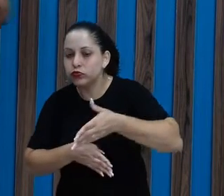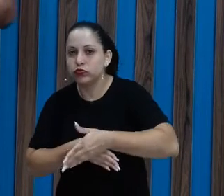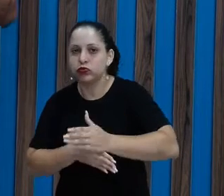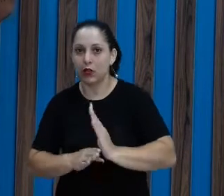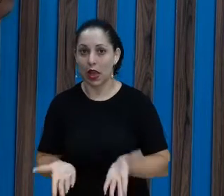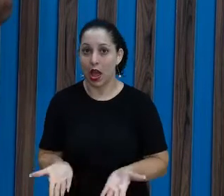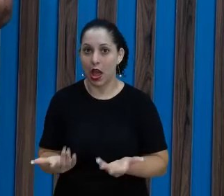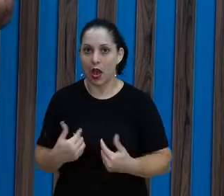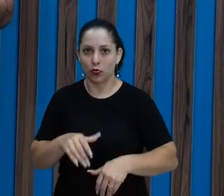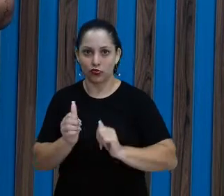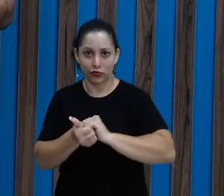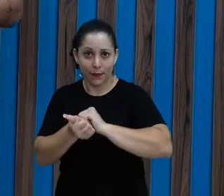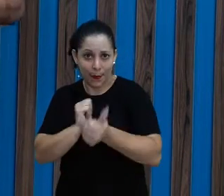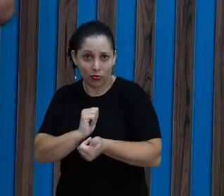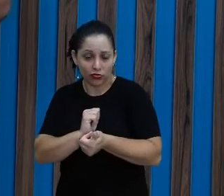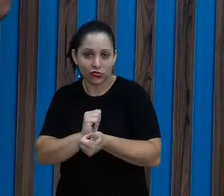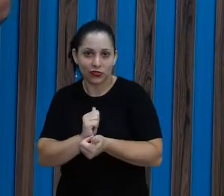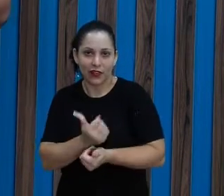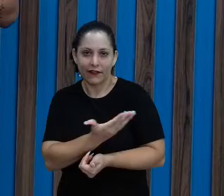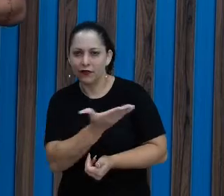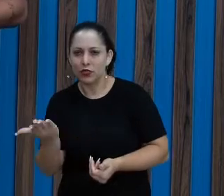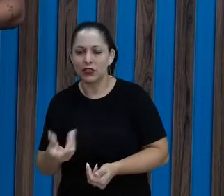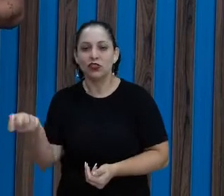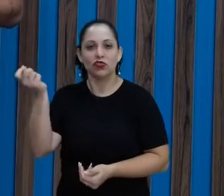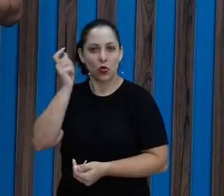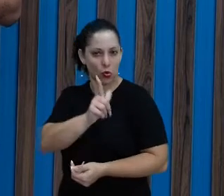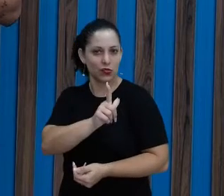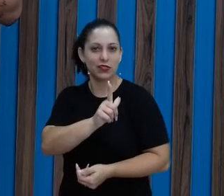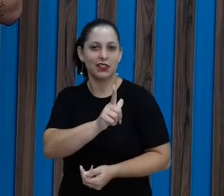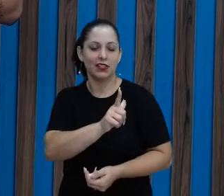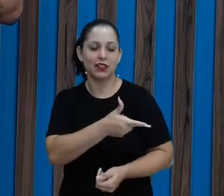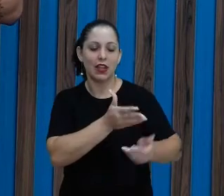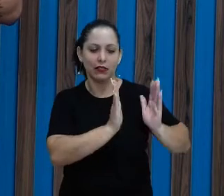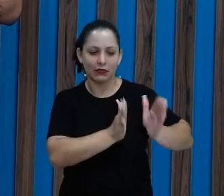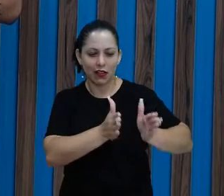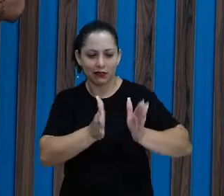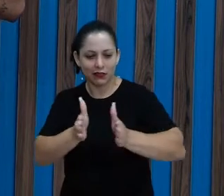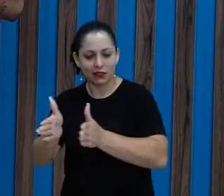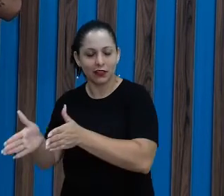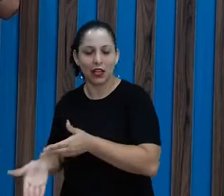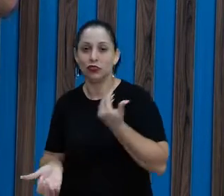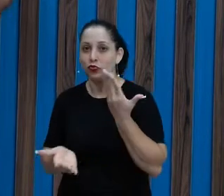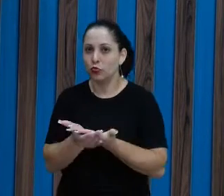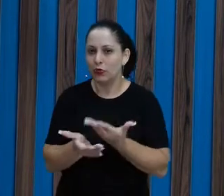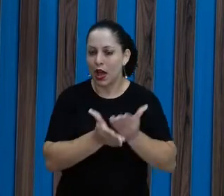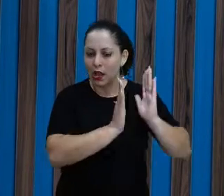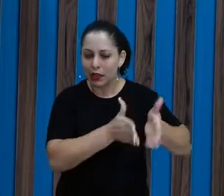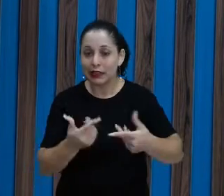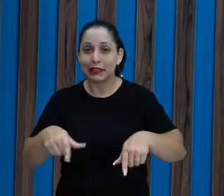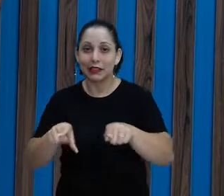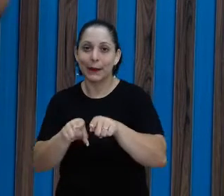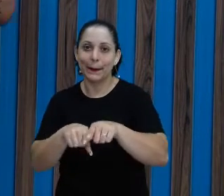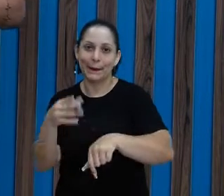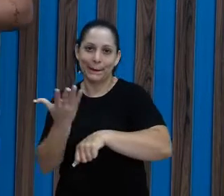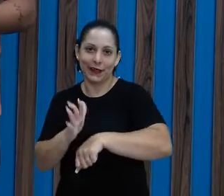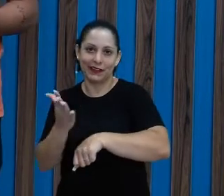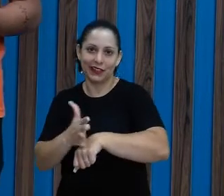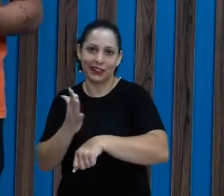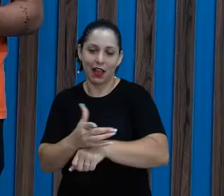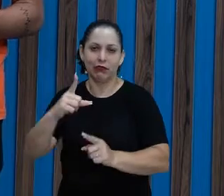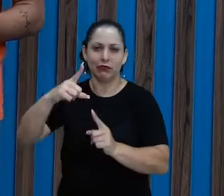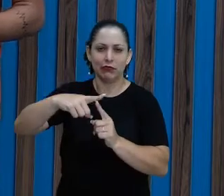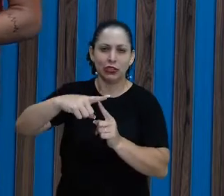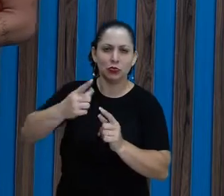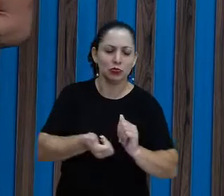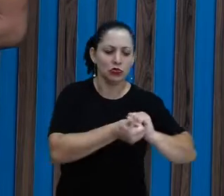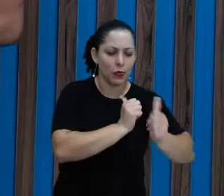escolas, que vocês estudantes, consigam durante o processo de formação escolar praticarem algumas modalidades